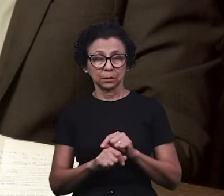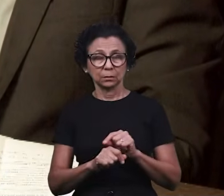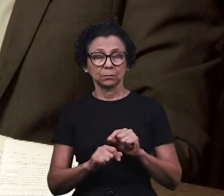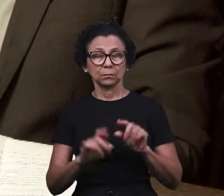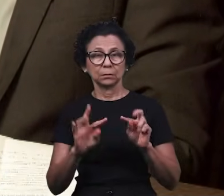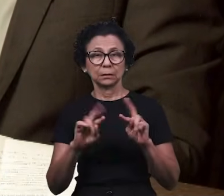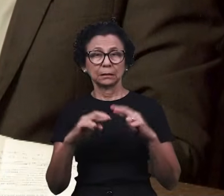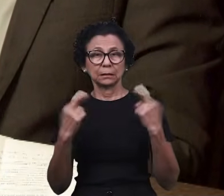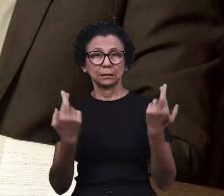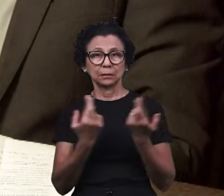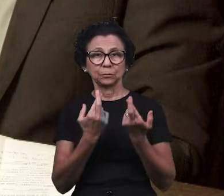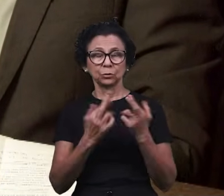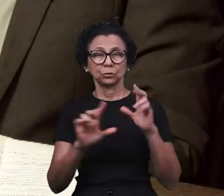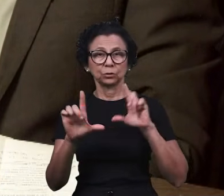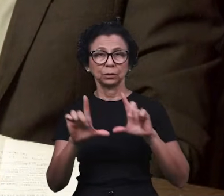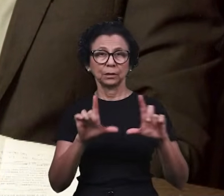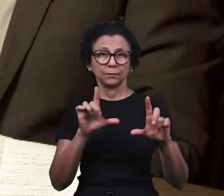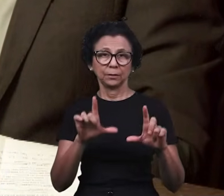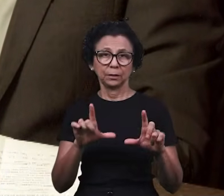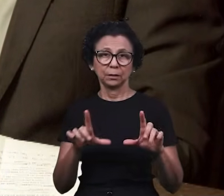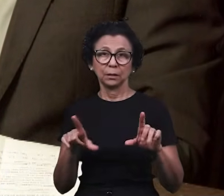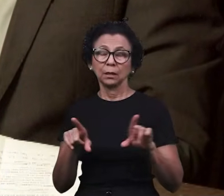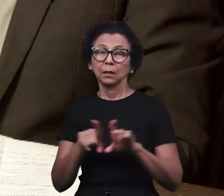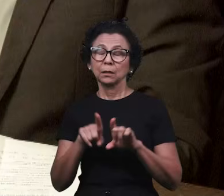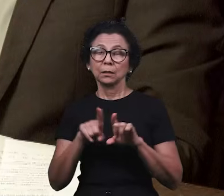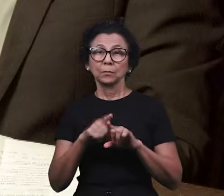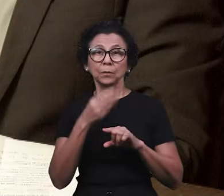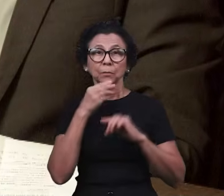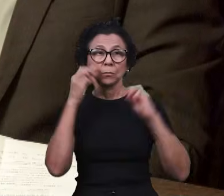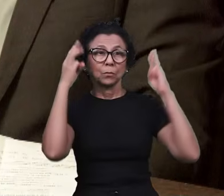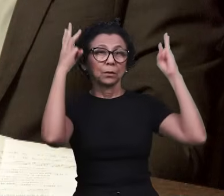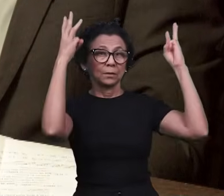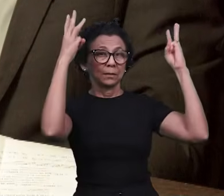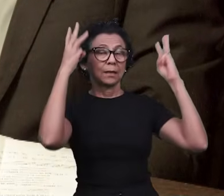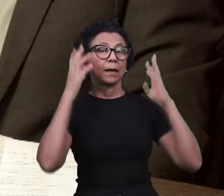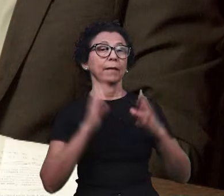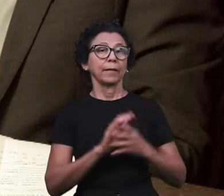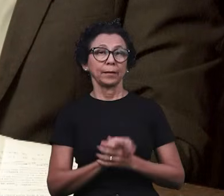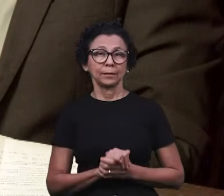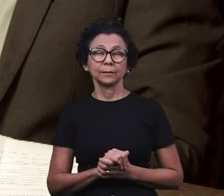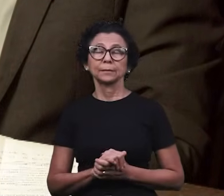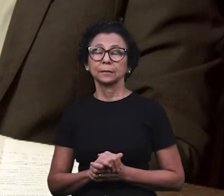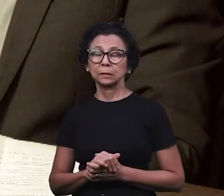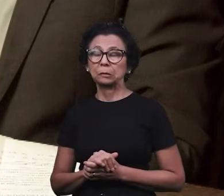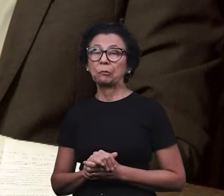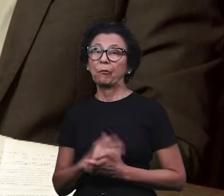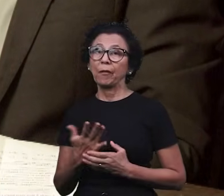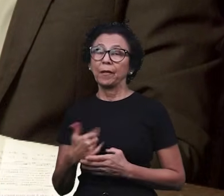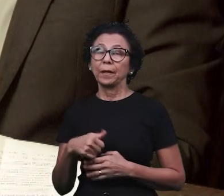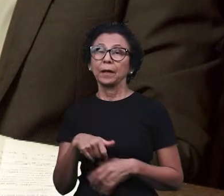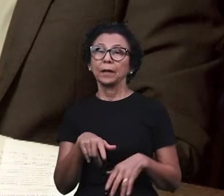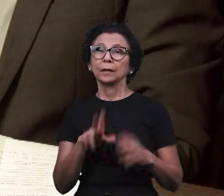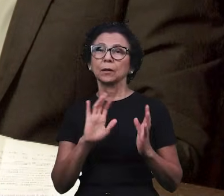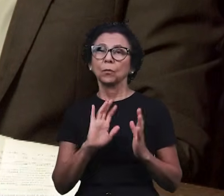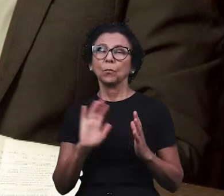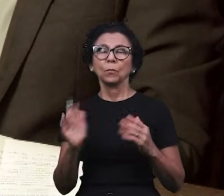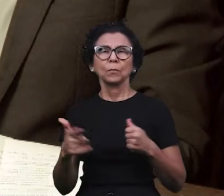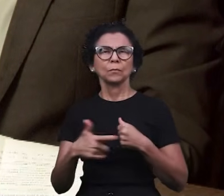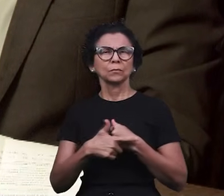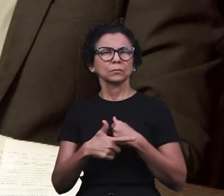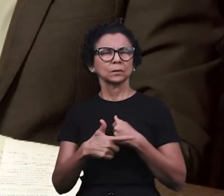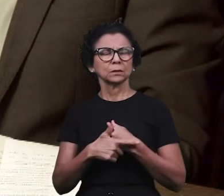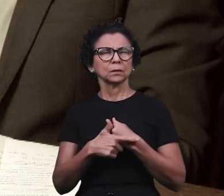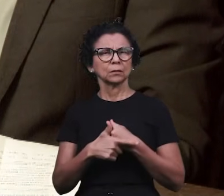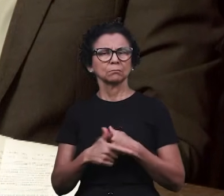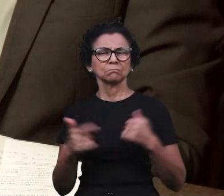como Moisés também, e foram escolhidos para essa nobre função. Era uma coisa gloriosa.